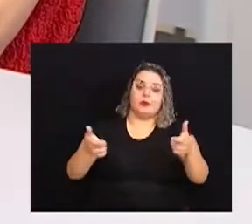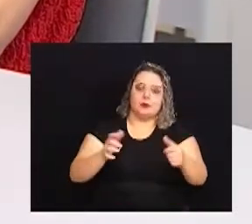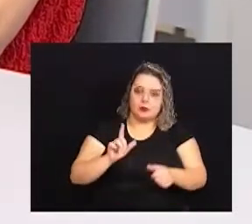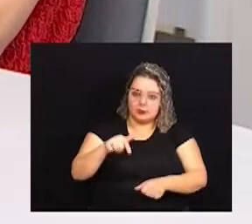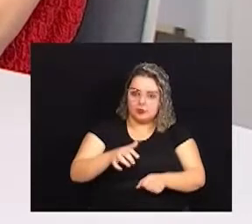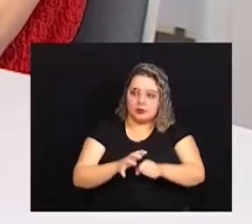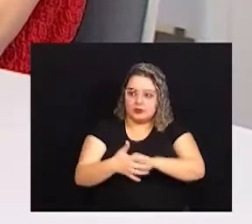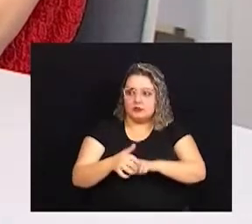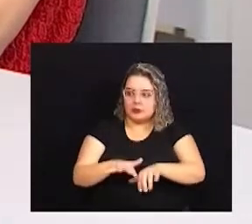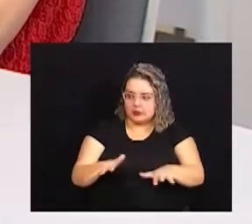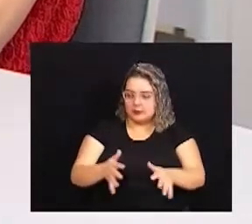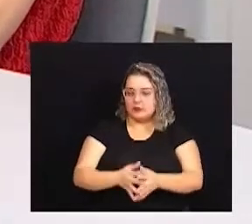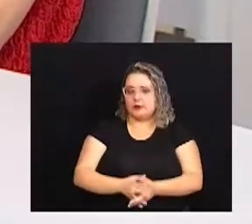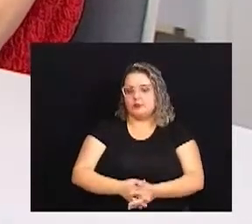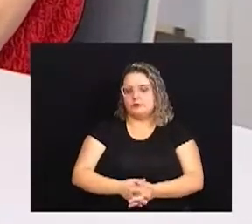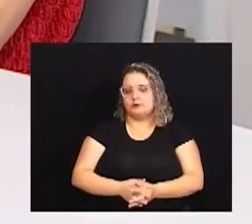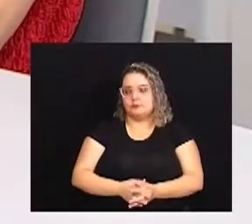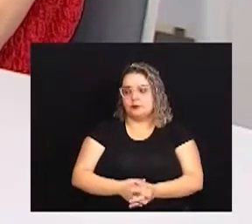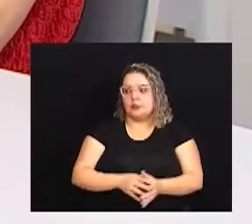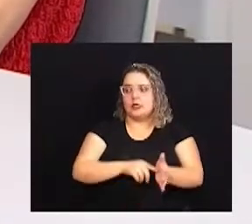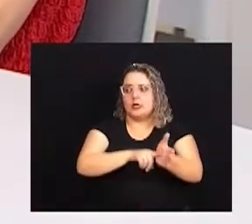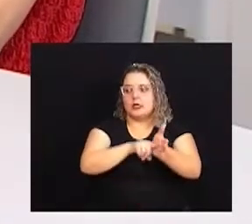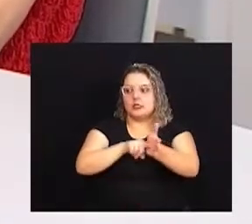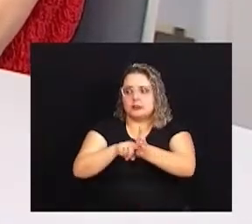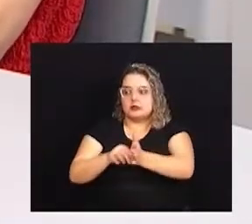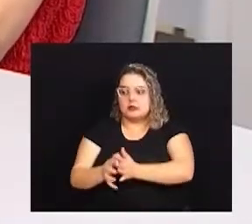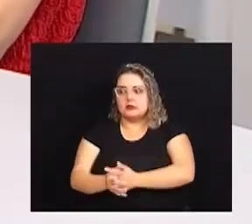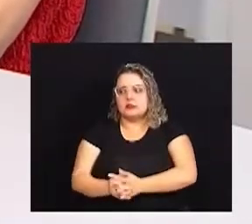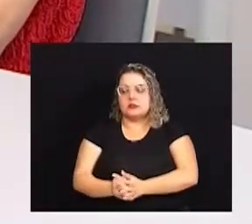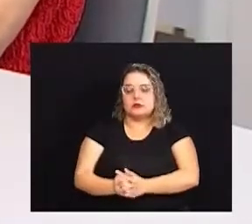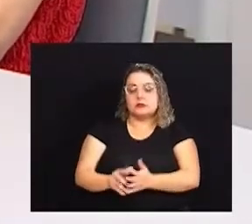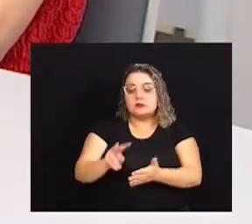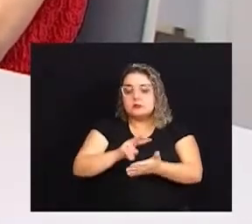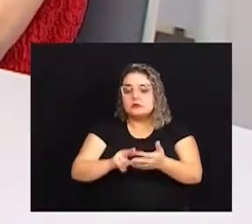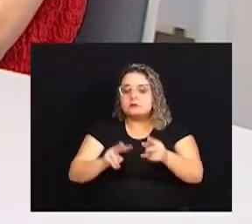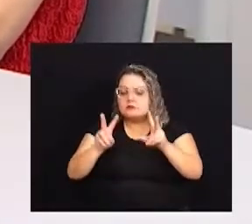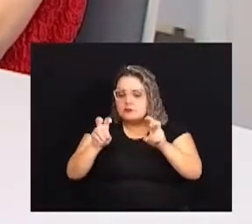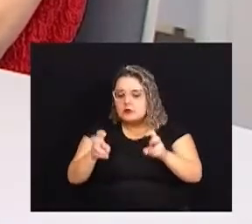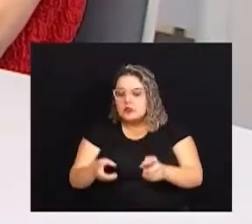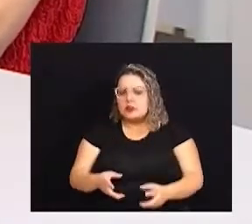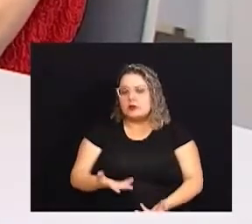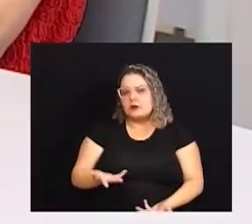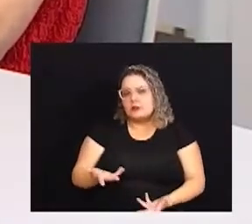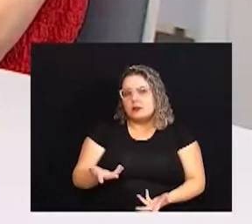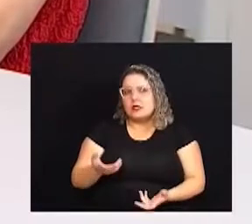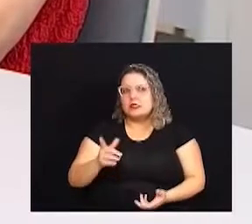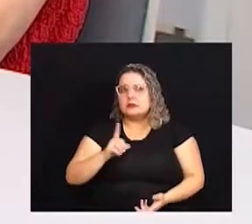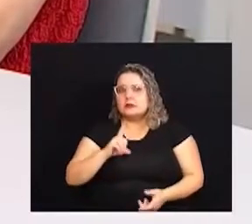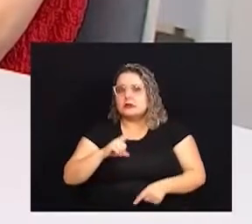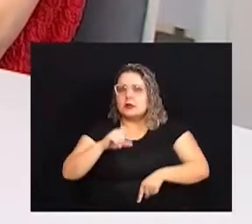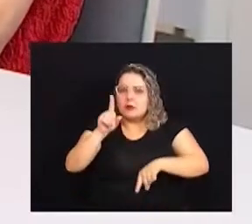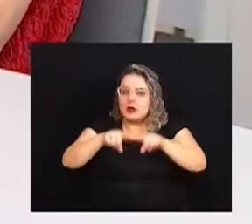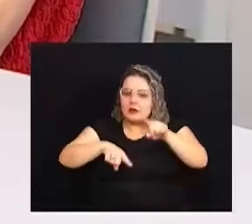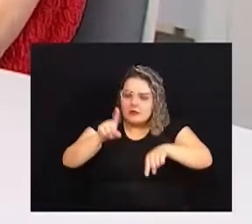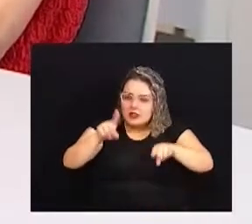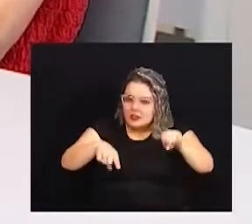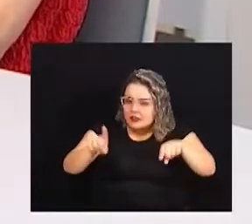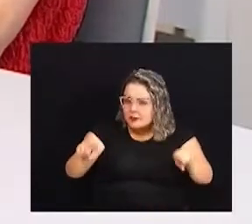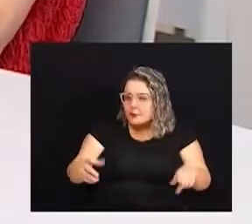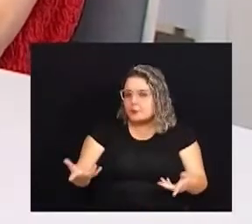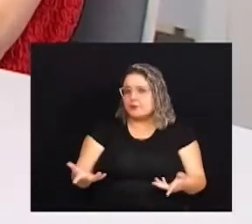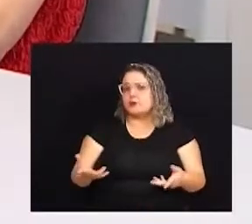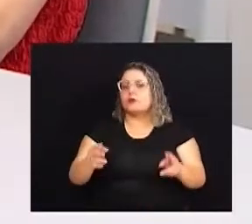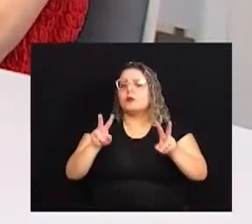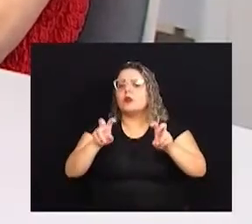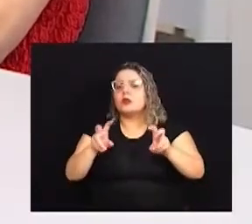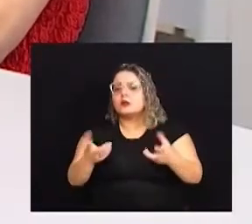com a pandemia. E assim, a gente pesquisa, dá sempre uma lida sobre o assunto, tem uma variação